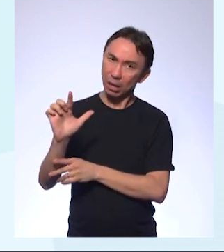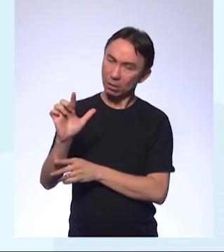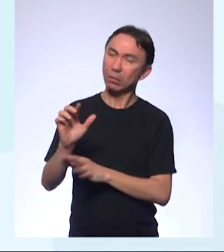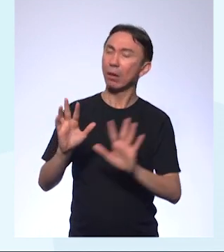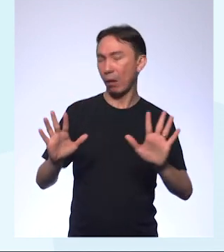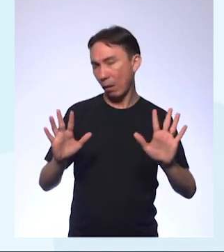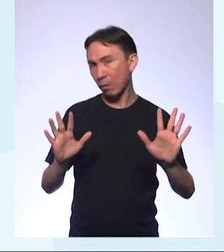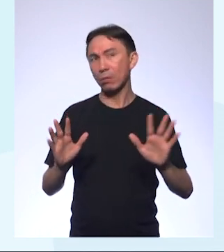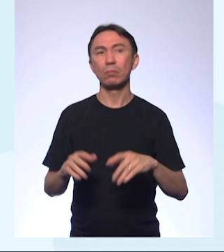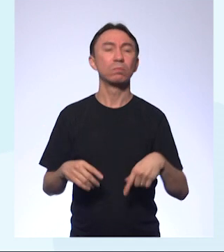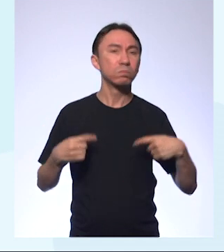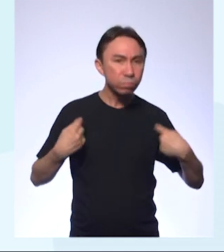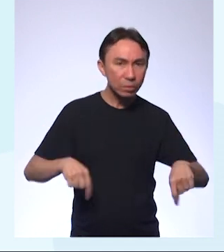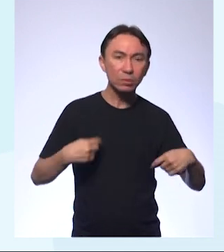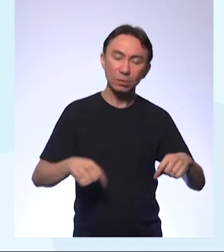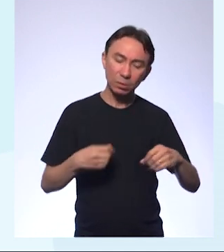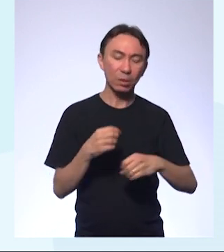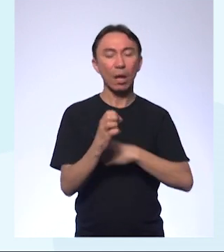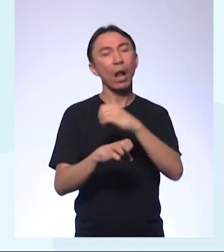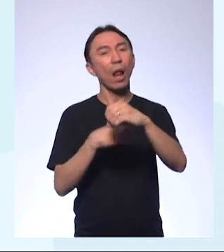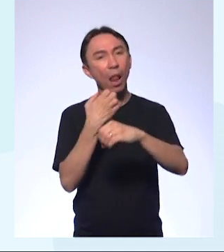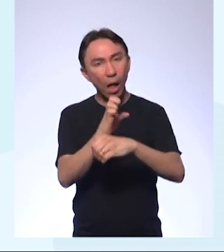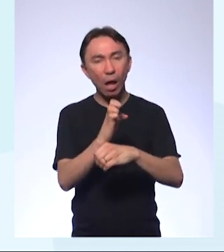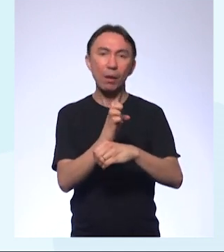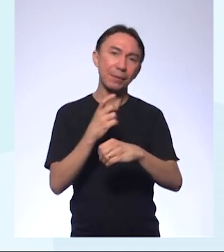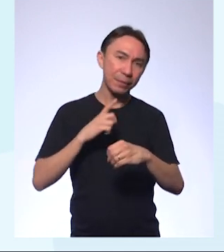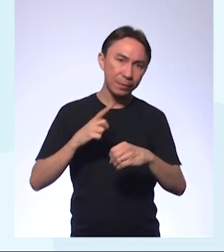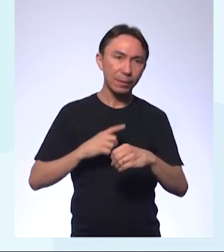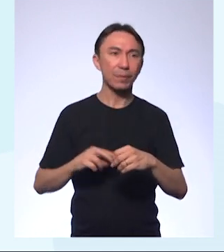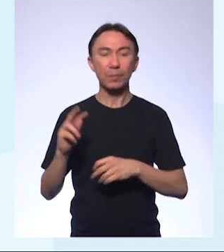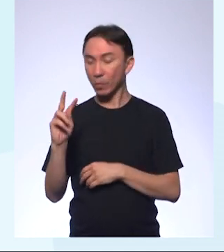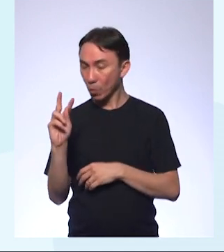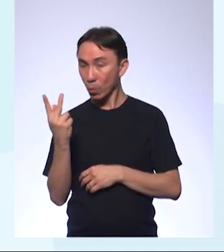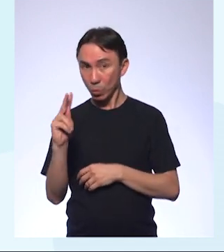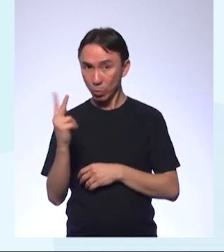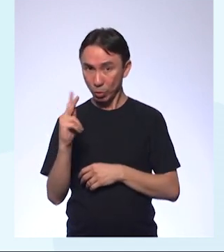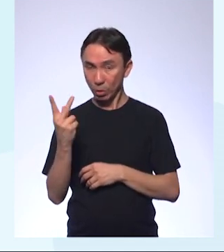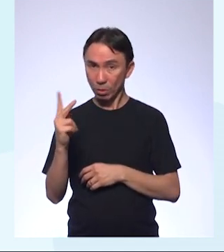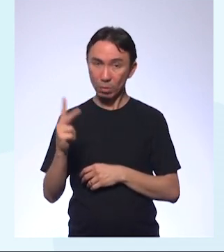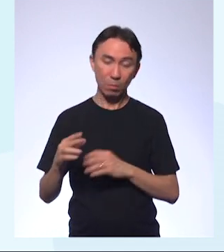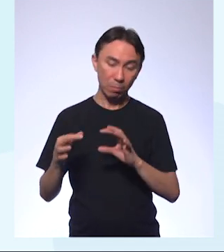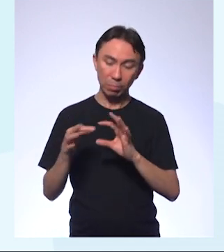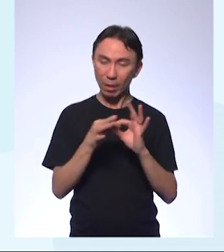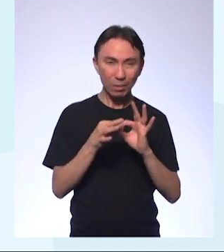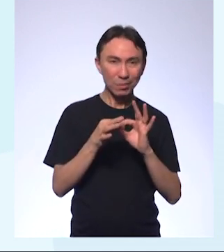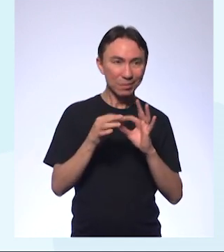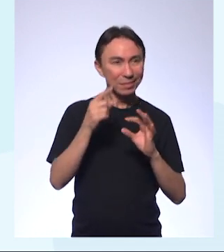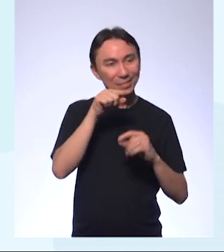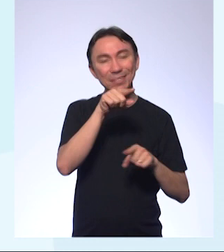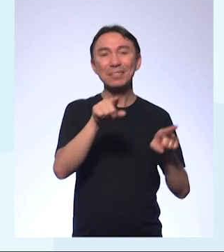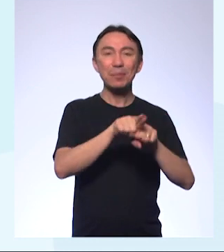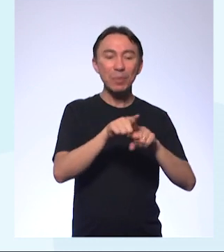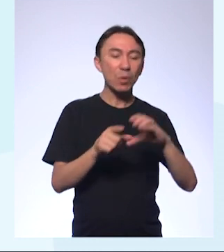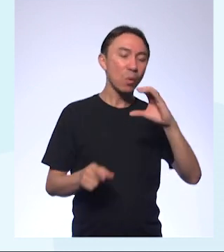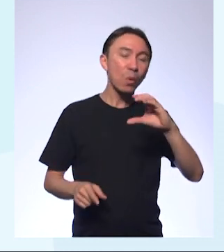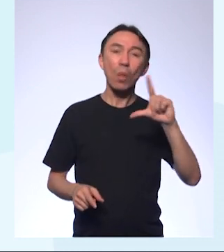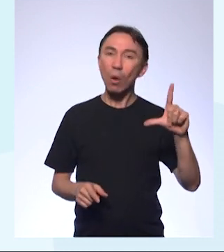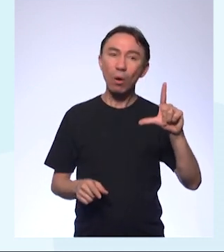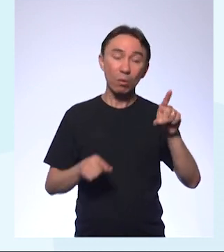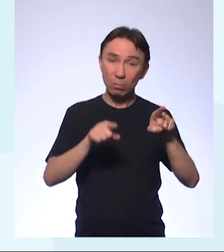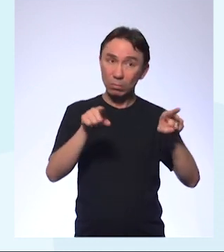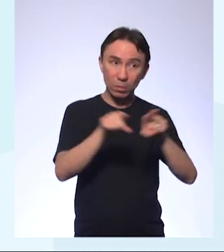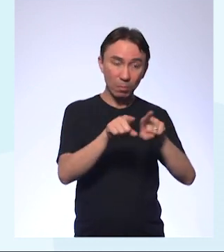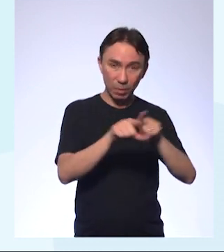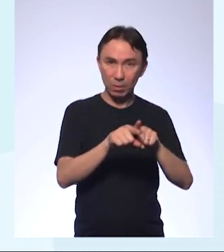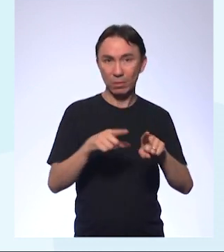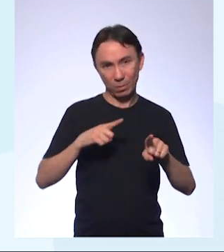vão precisar do elétron, tanto o hidrogênio para conseguir estabilizar-se com 2 elétrons na última camada, e o cloro com os seus 8, então ele